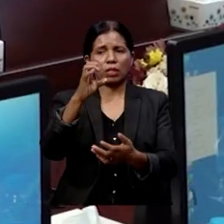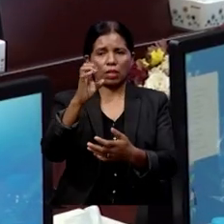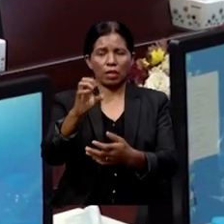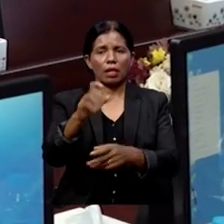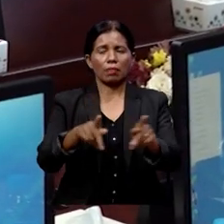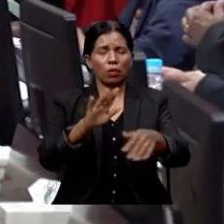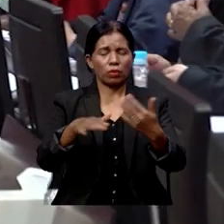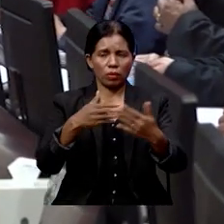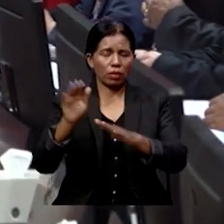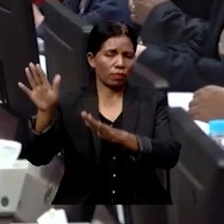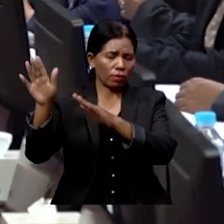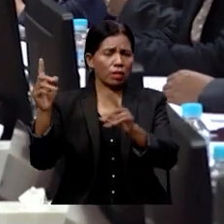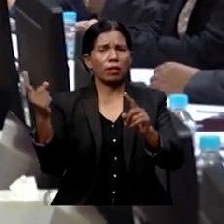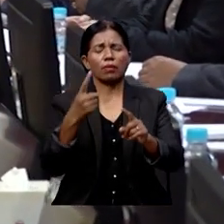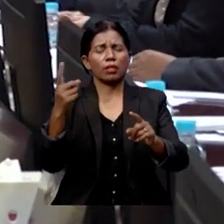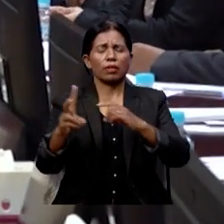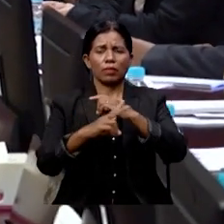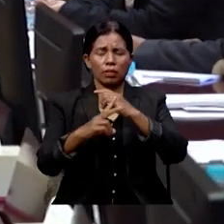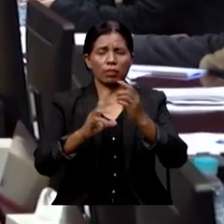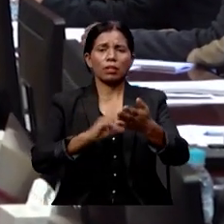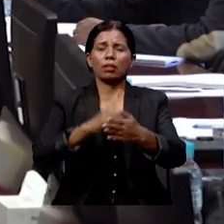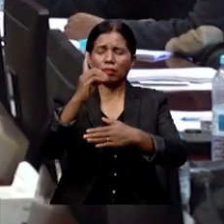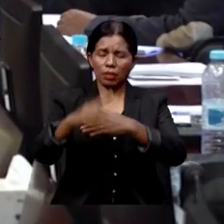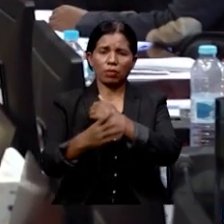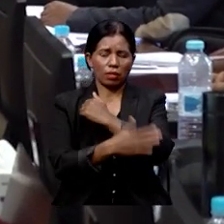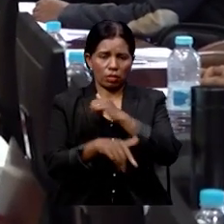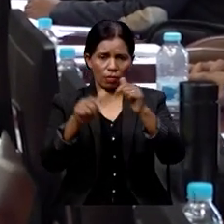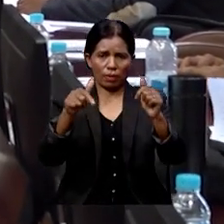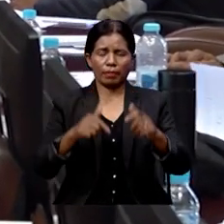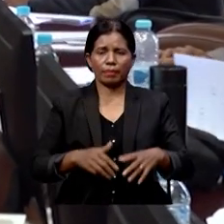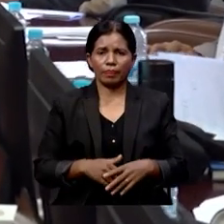sira iha base na fatin sai vitima balizen volumento iha railaran. Luciano Amaral, Mario Ferreira, GMN.